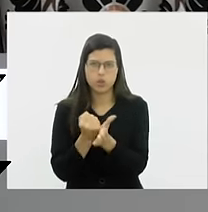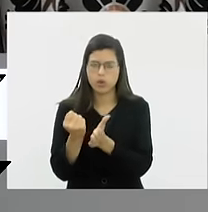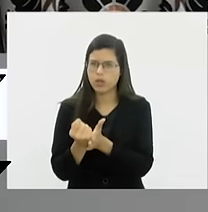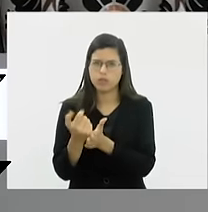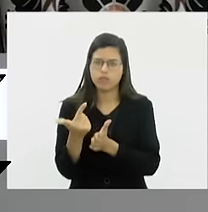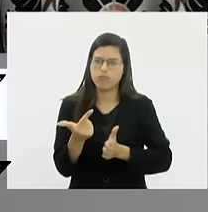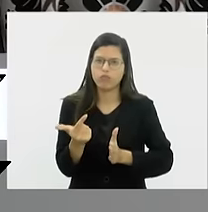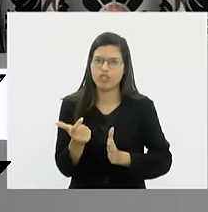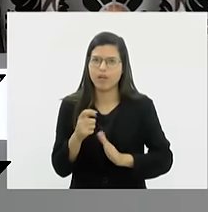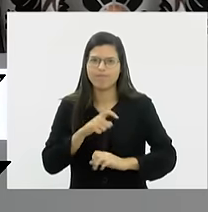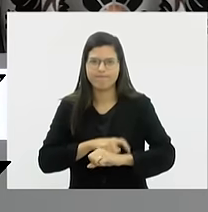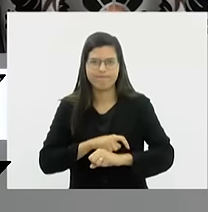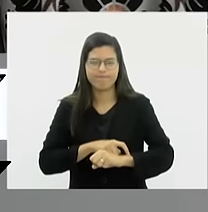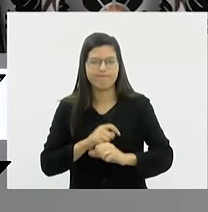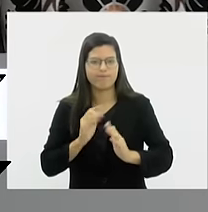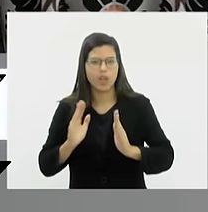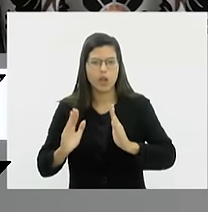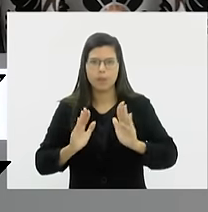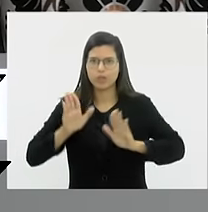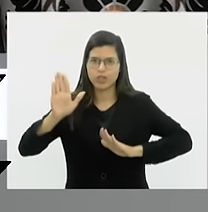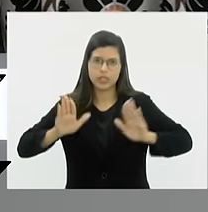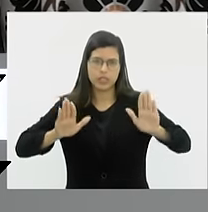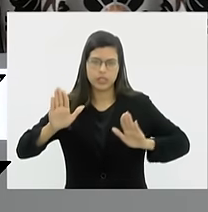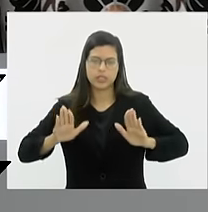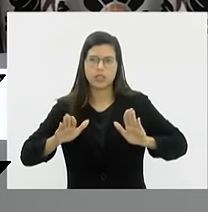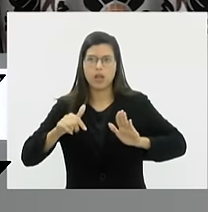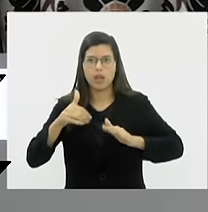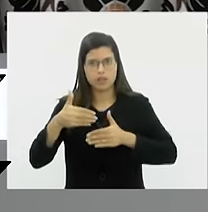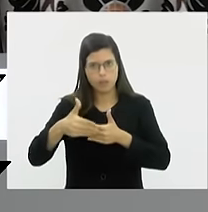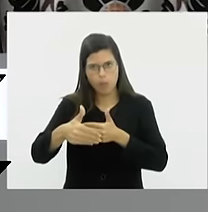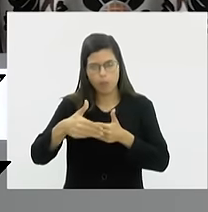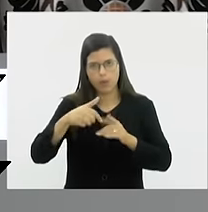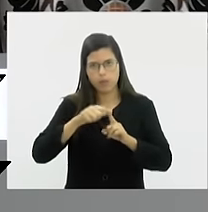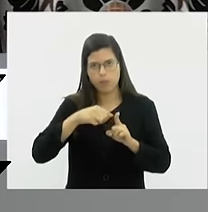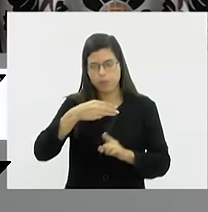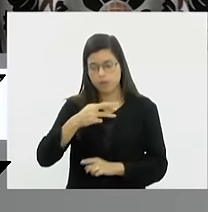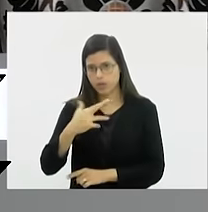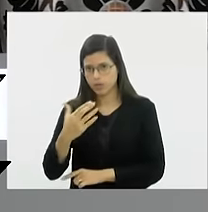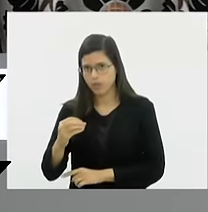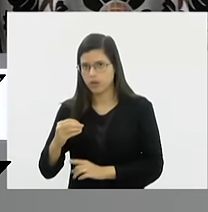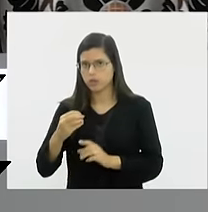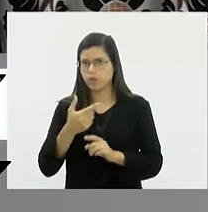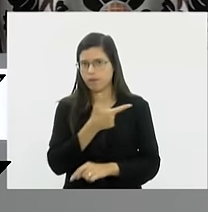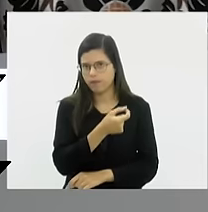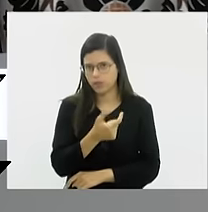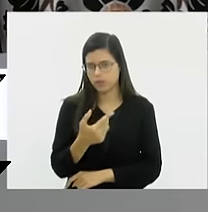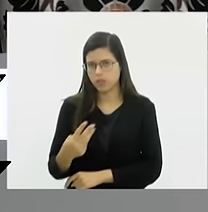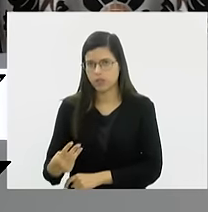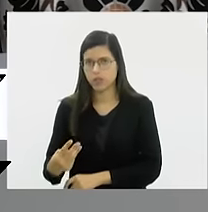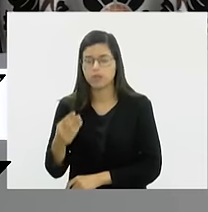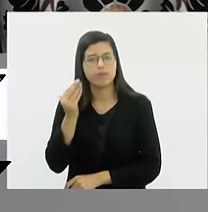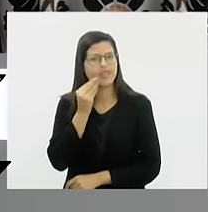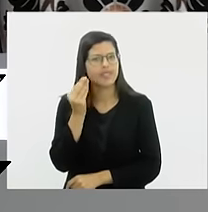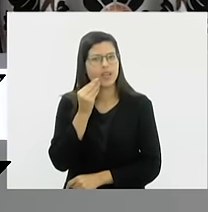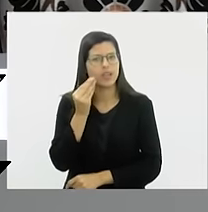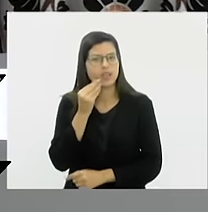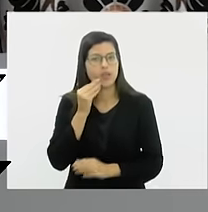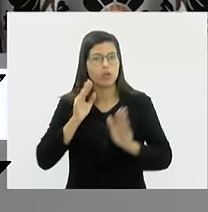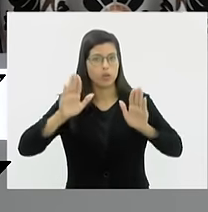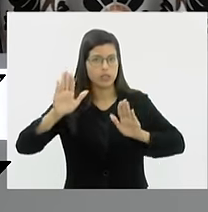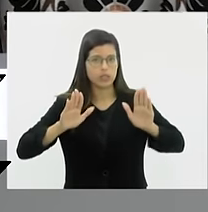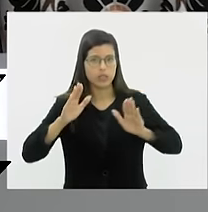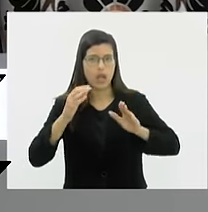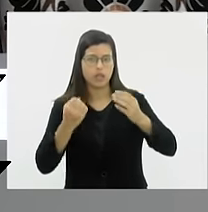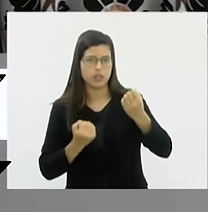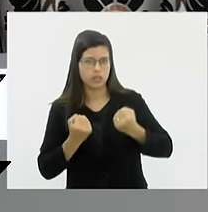de licitar. E, a partir daquele momento, março de 2023, a gente vem tentando licitar esses veículos. Tentamos no